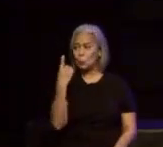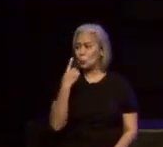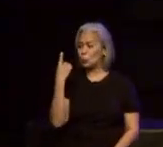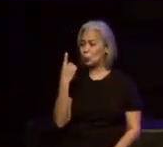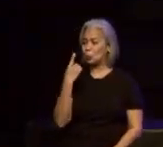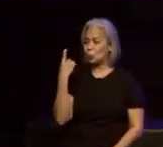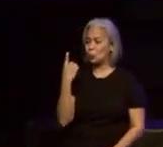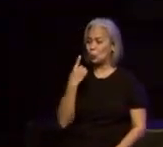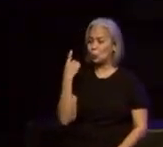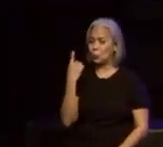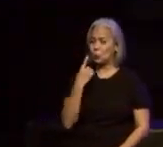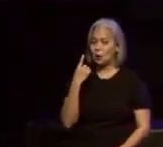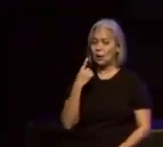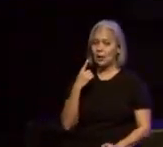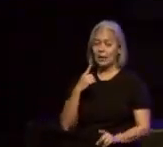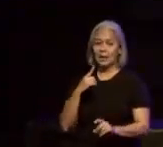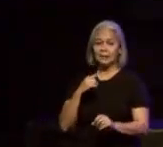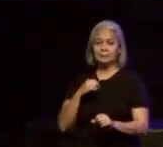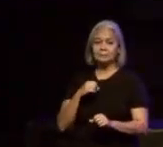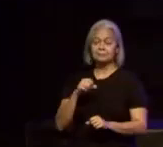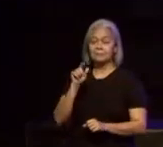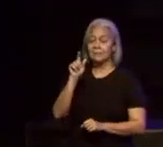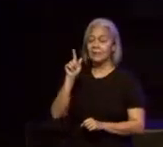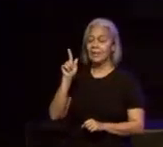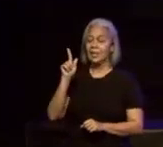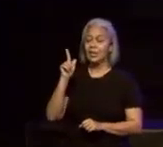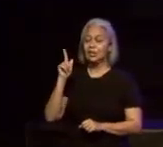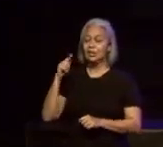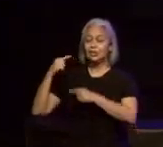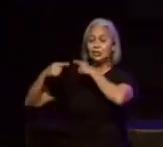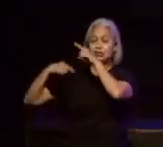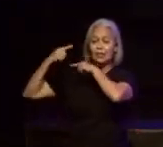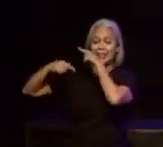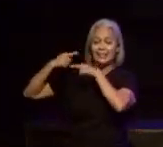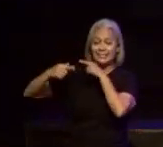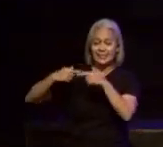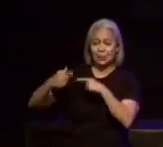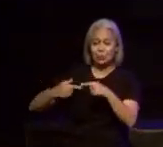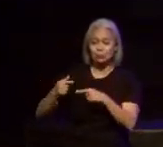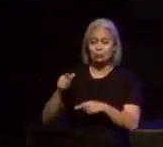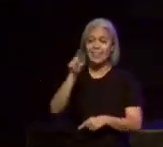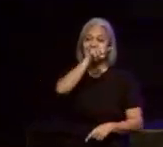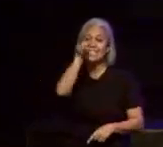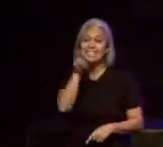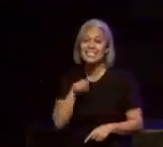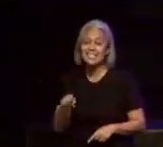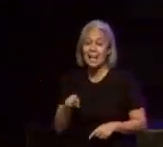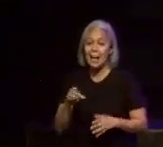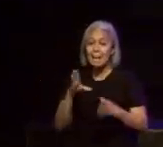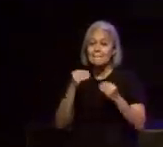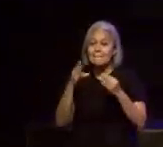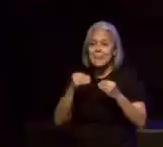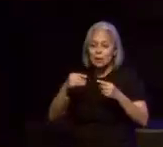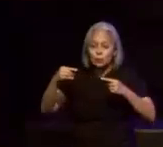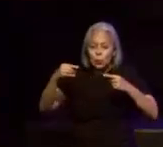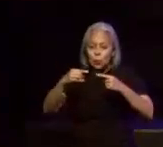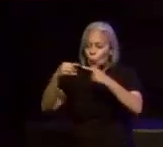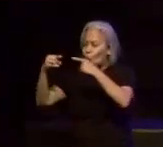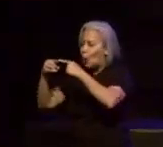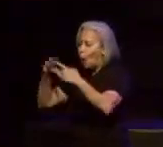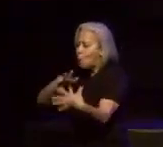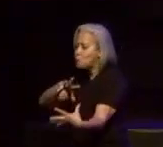Z, estatisticamente é a geração mais conectada de todos os tempos e a mais solitária de toda a